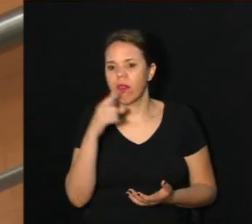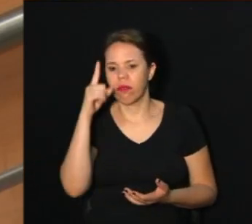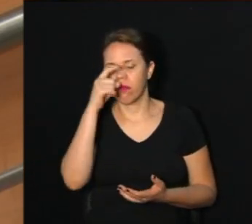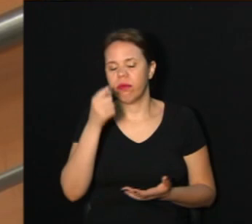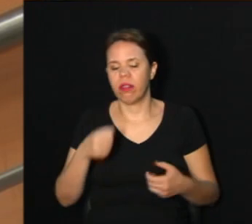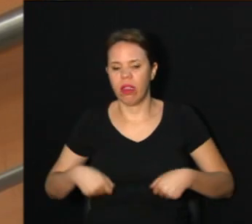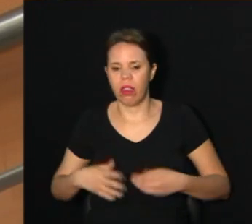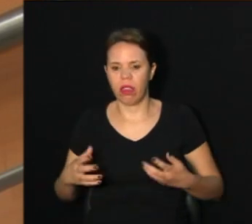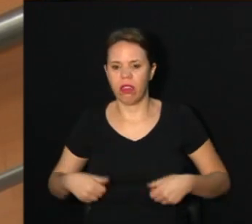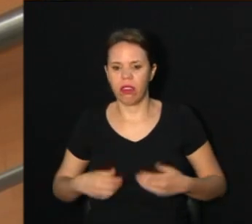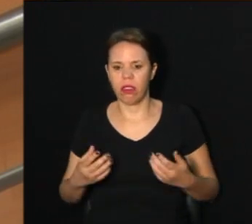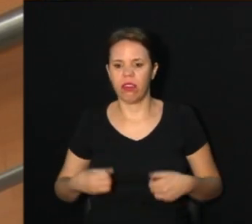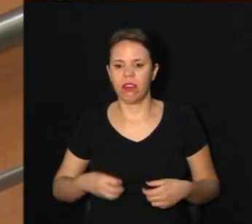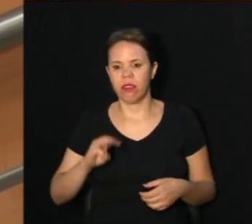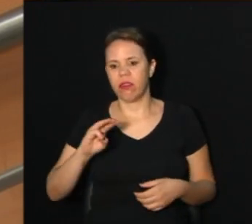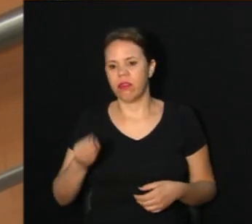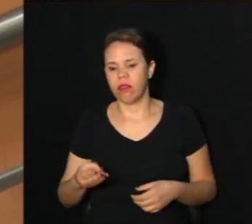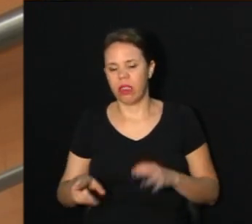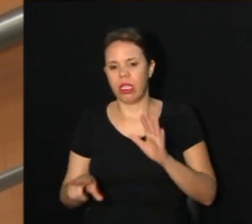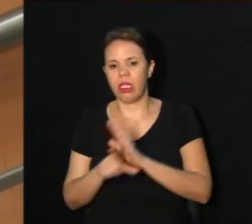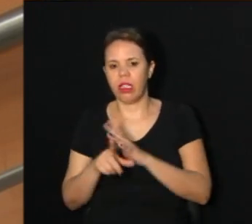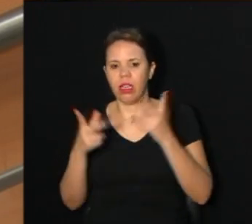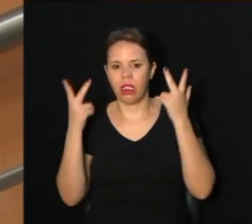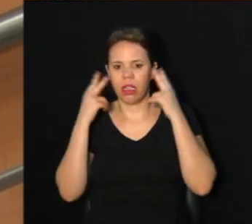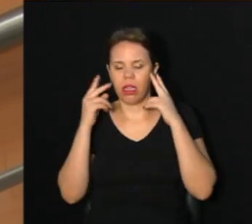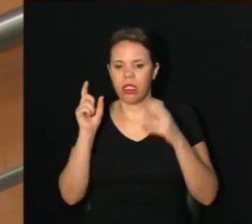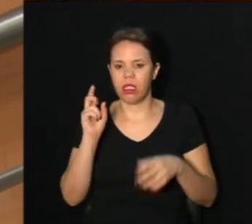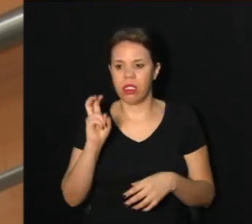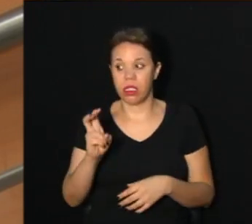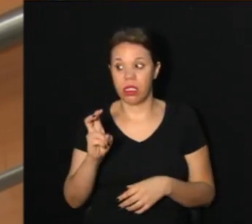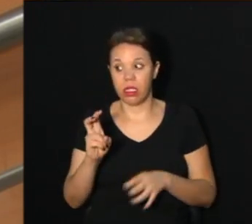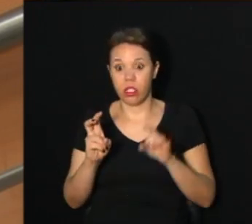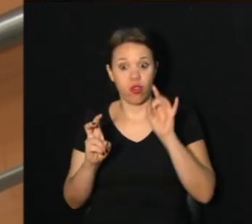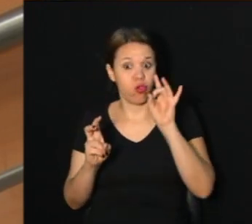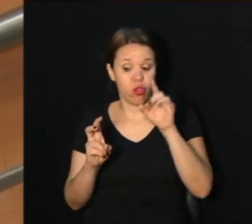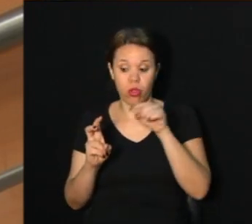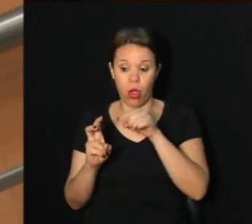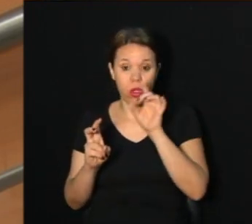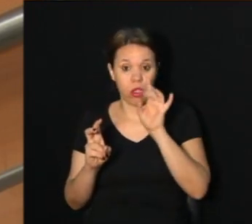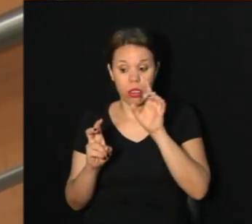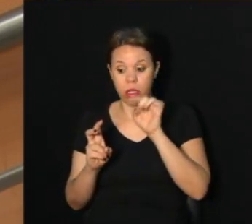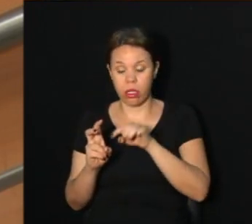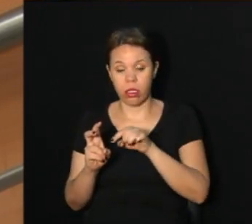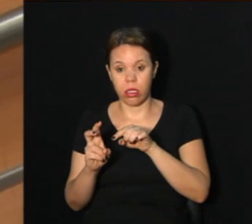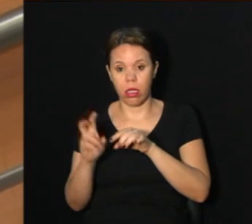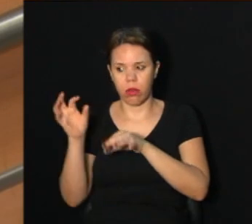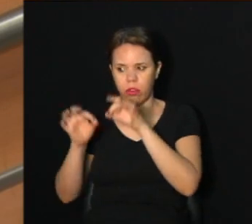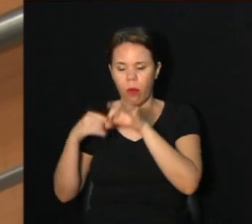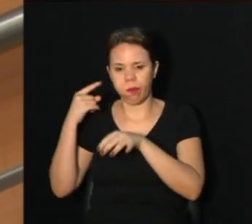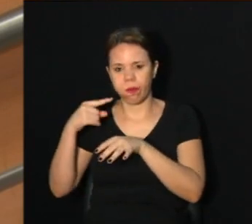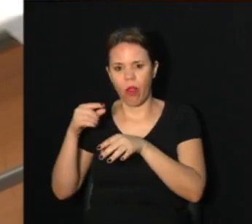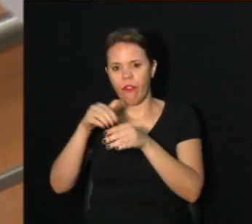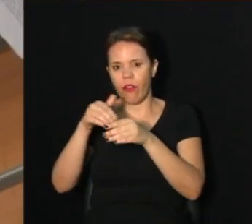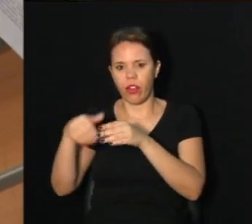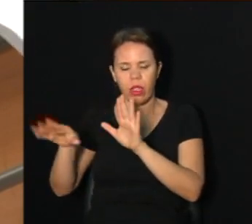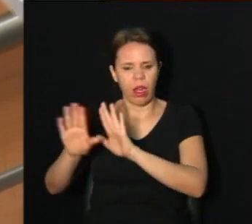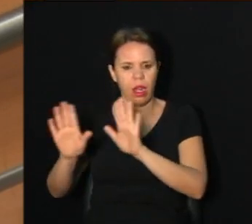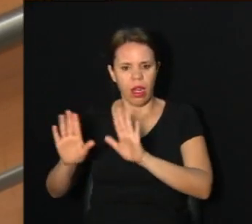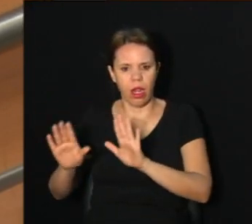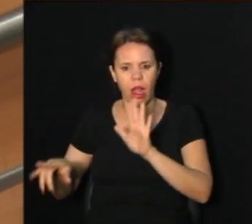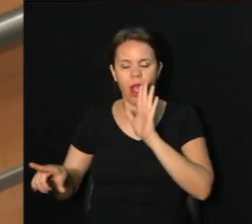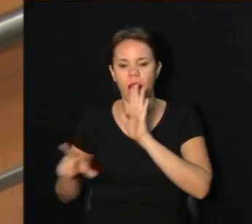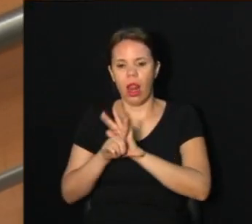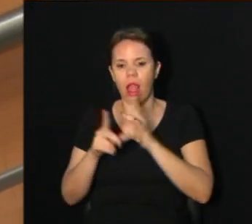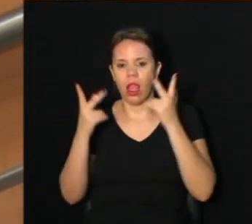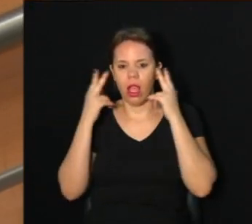milhões nisso. A lei orgânica fala em 5 procuradores. Não tem que votar nada, se está na lei orgânica, que